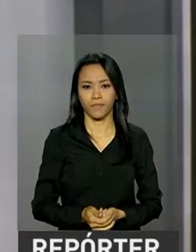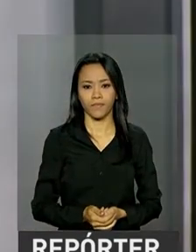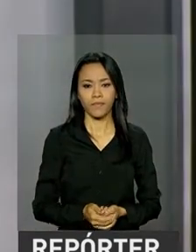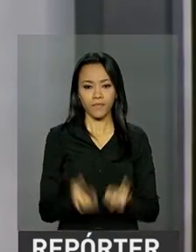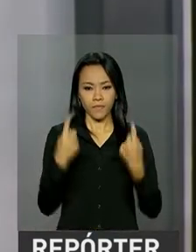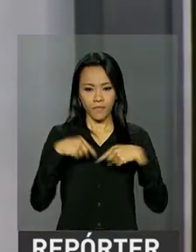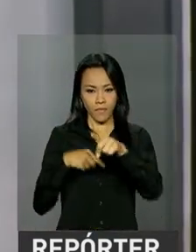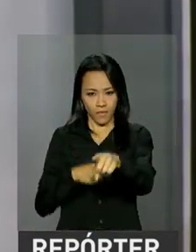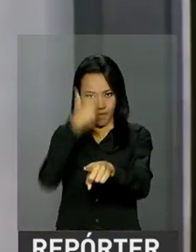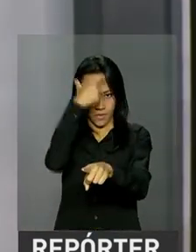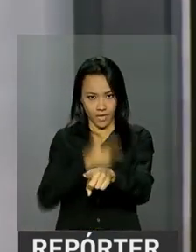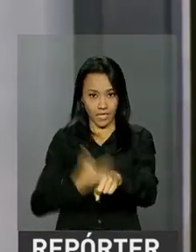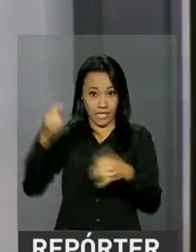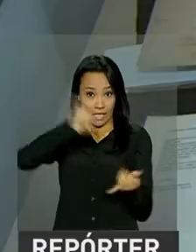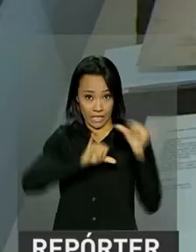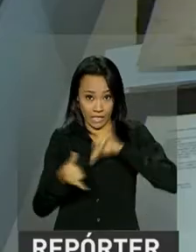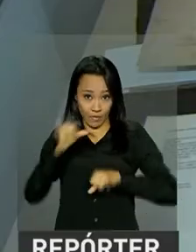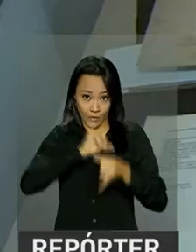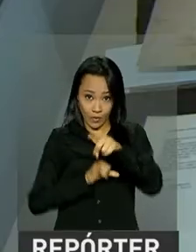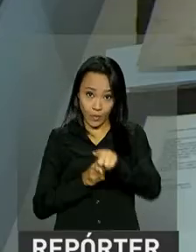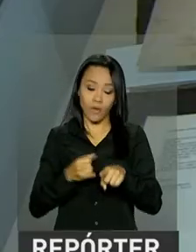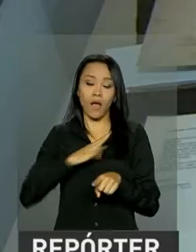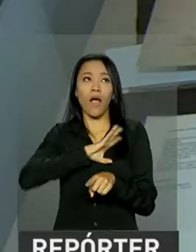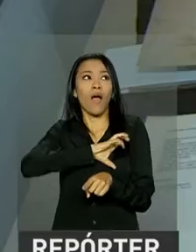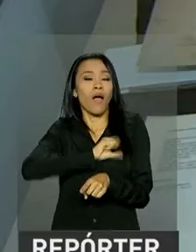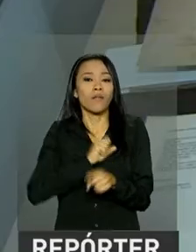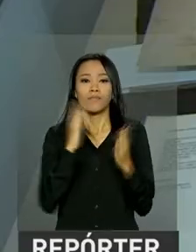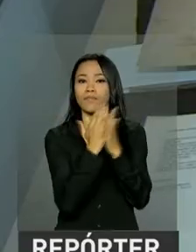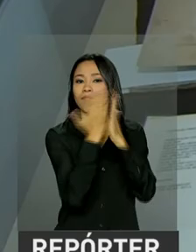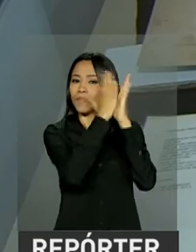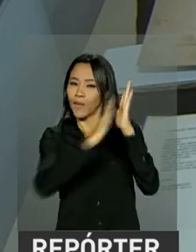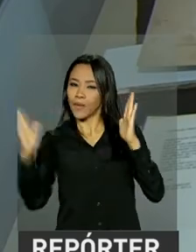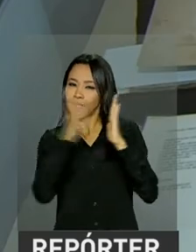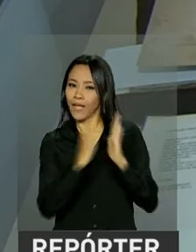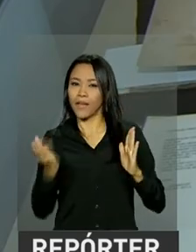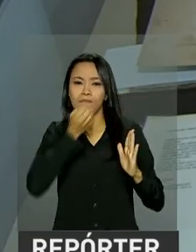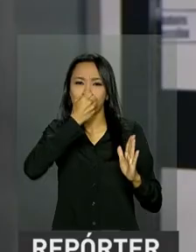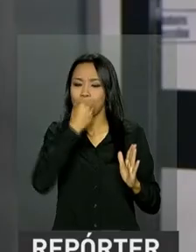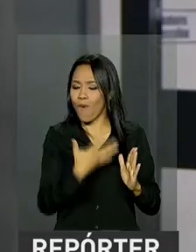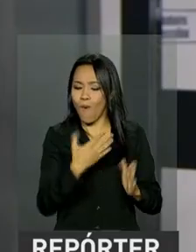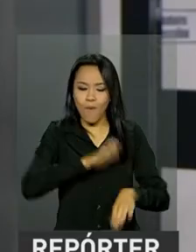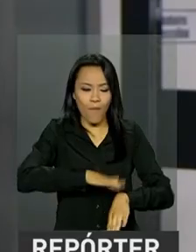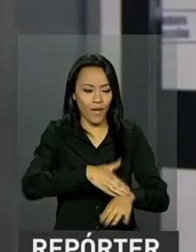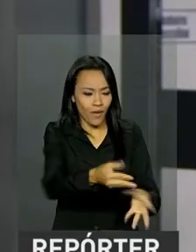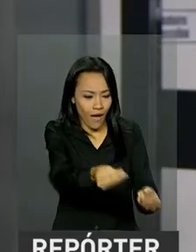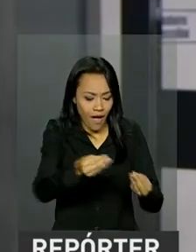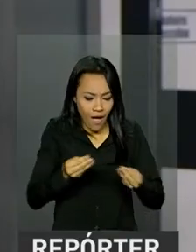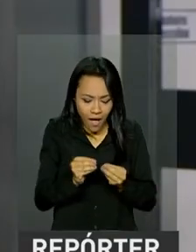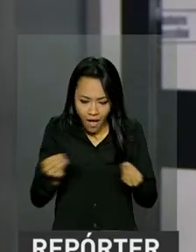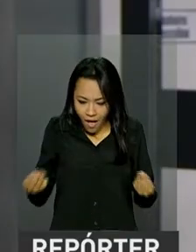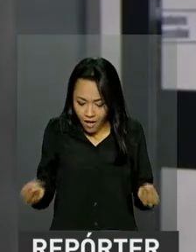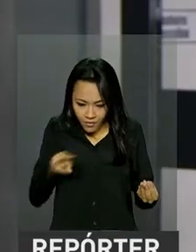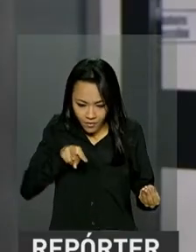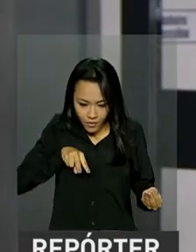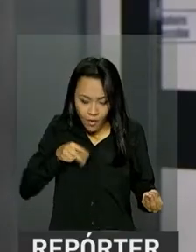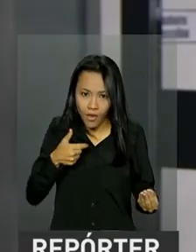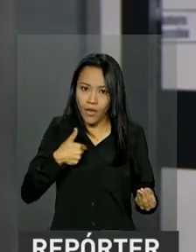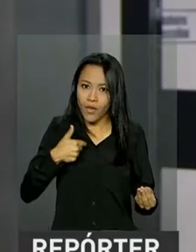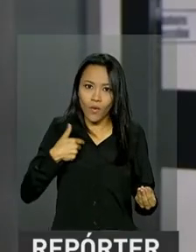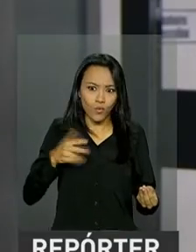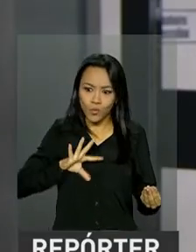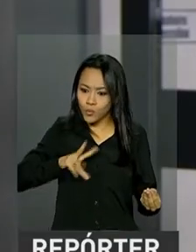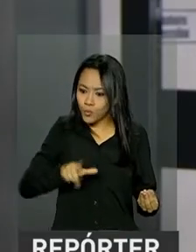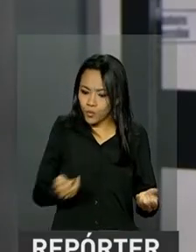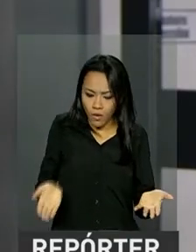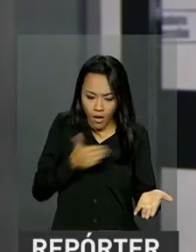Para o químico amante da biblioteca, o novo acervo científico chega em boa hora. Eu, como químico, eu olho todos os livros